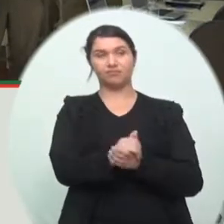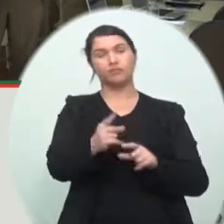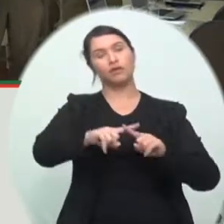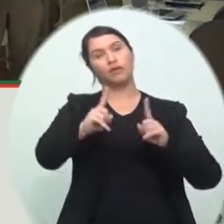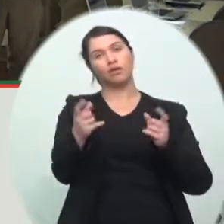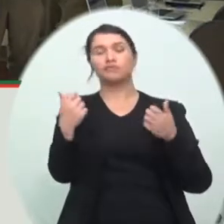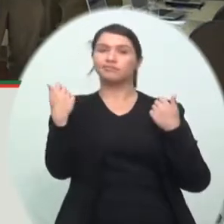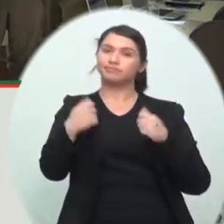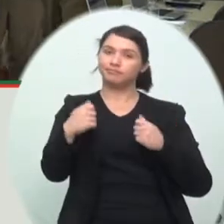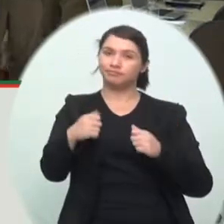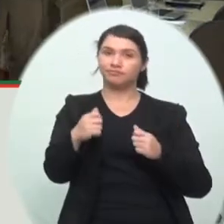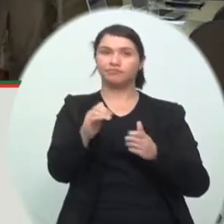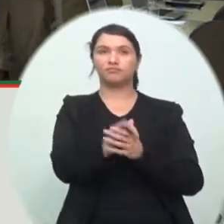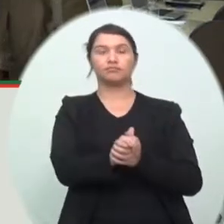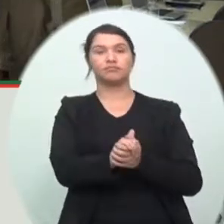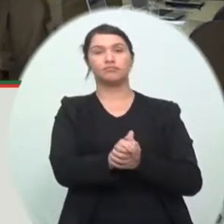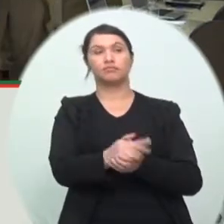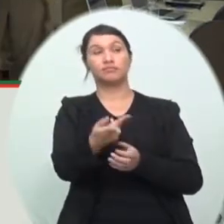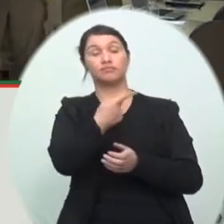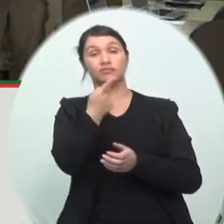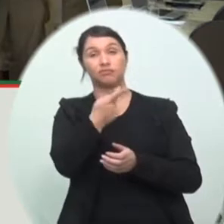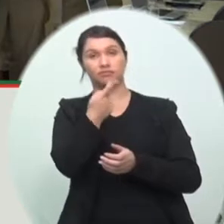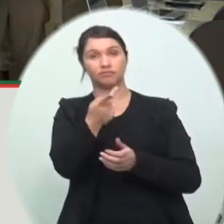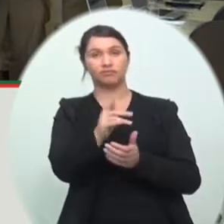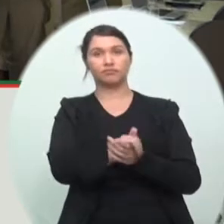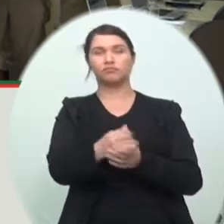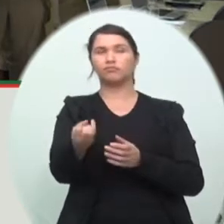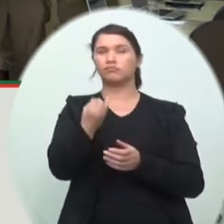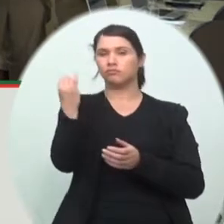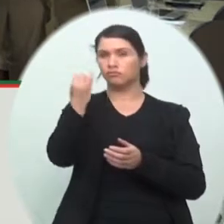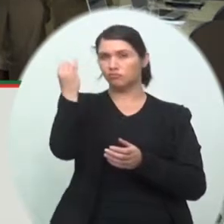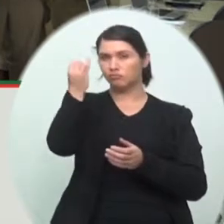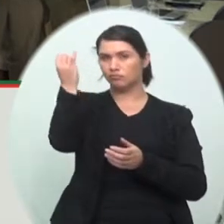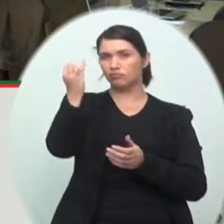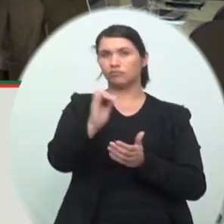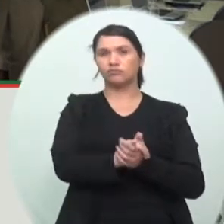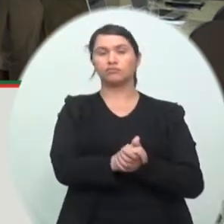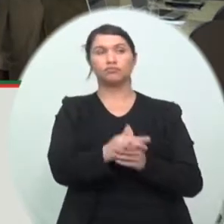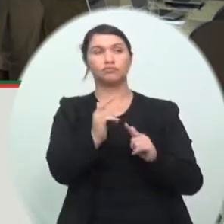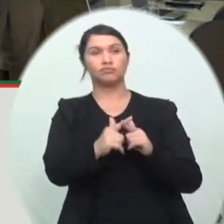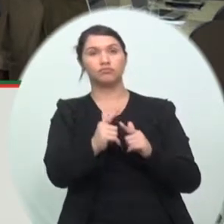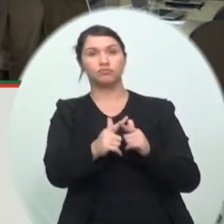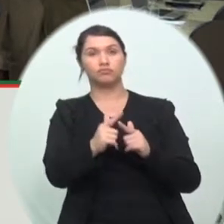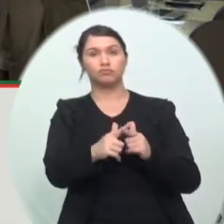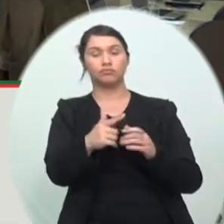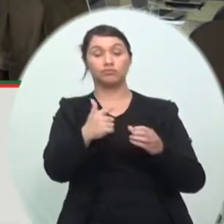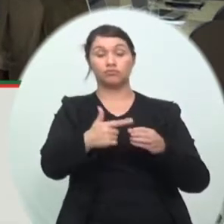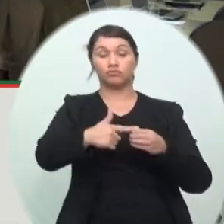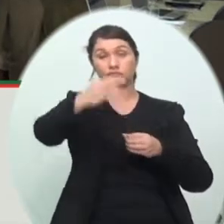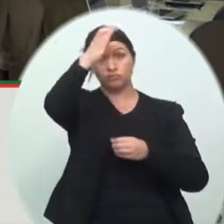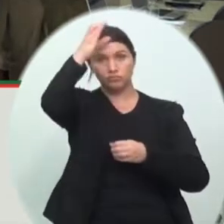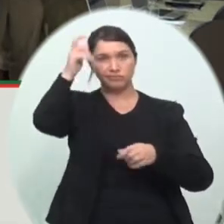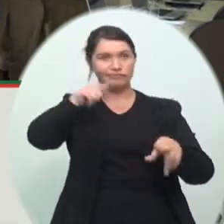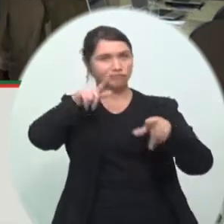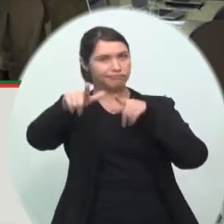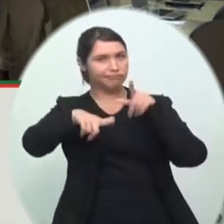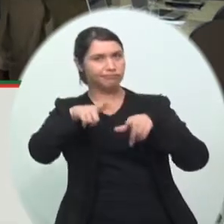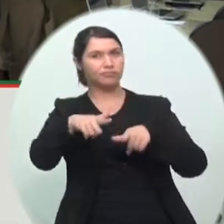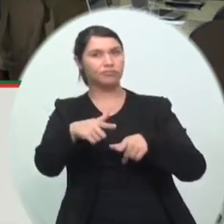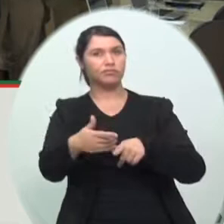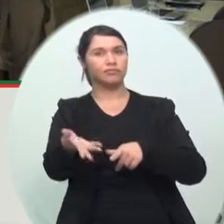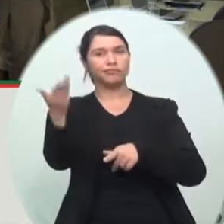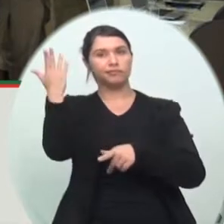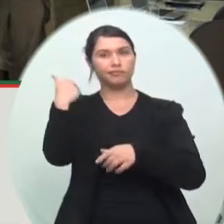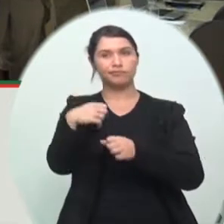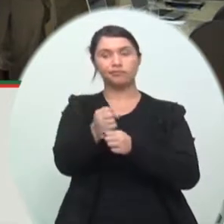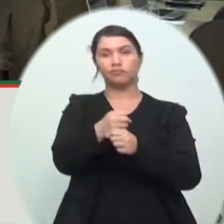eu precisava fazer alguns registros importantes dessa minha passagem por Criciúma. Lá em 93,